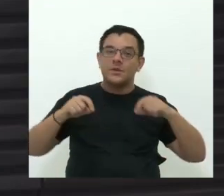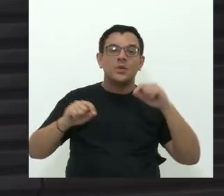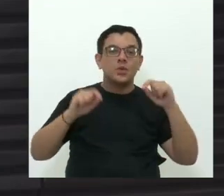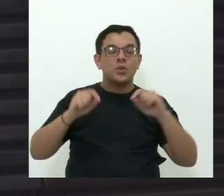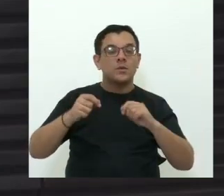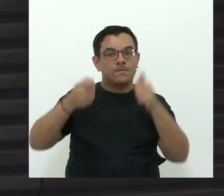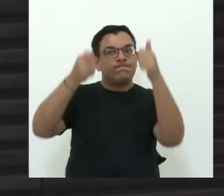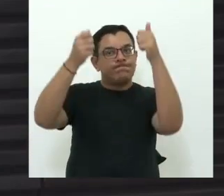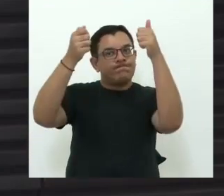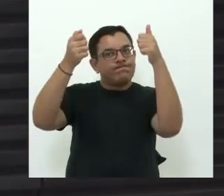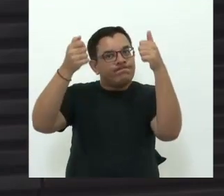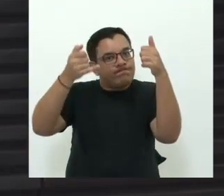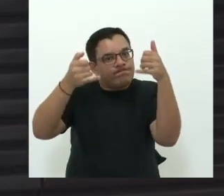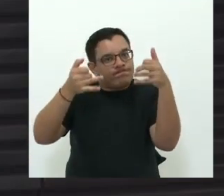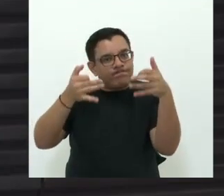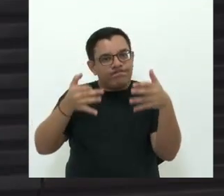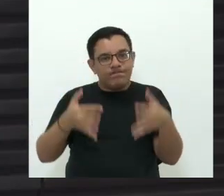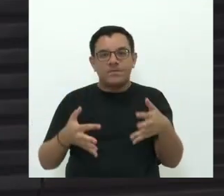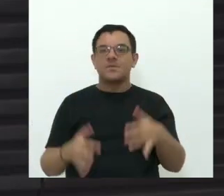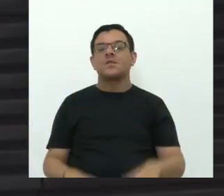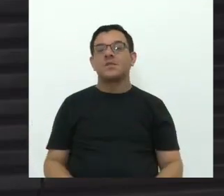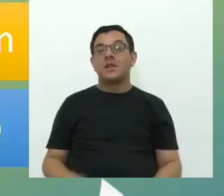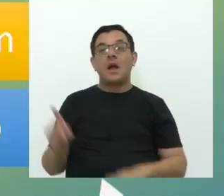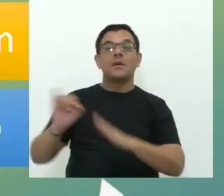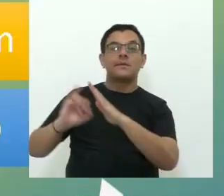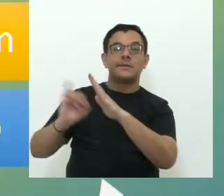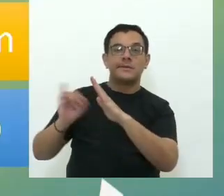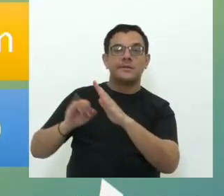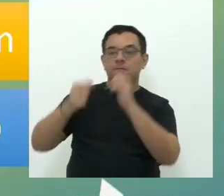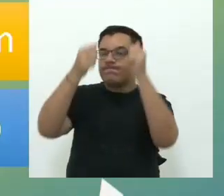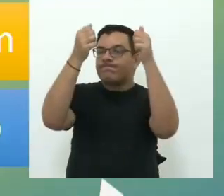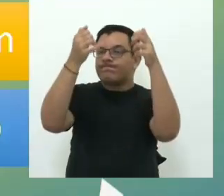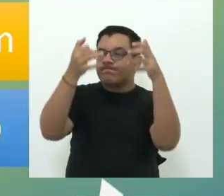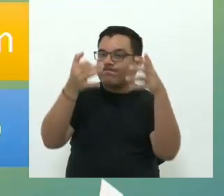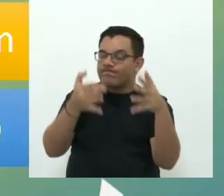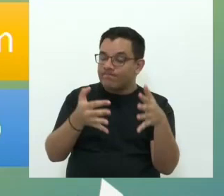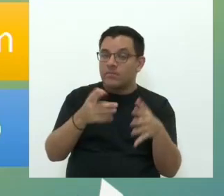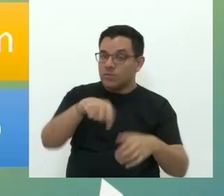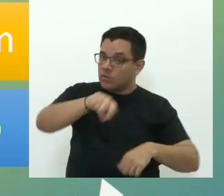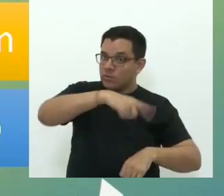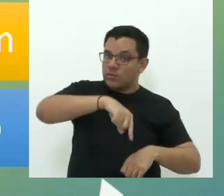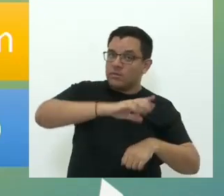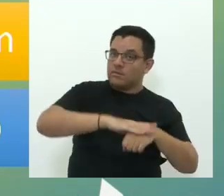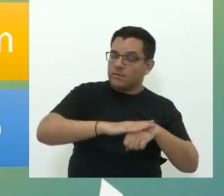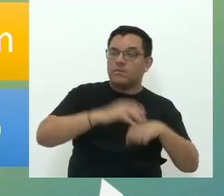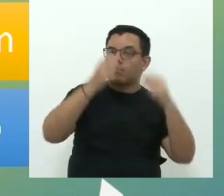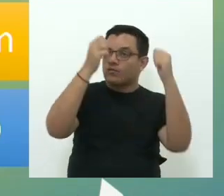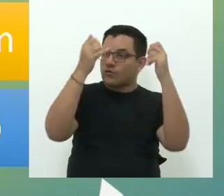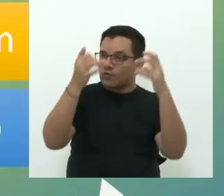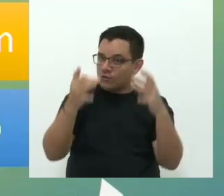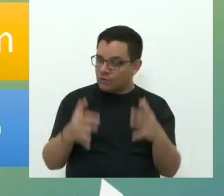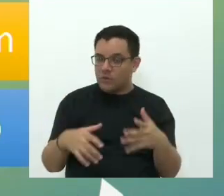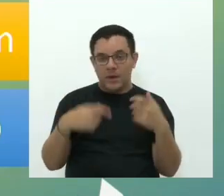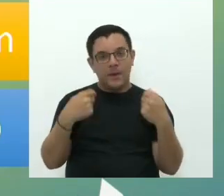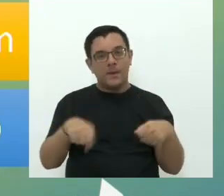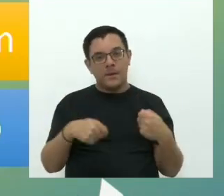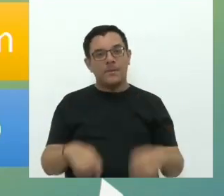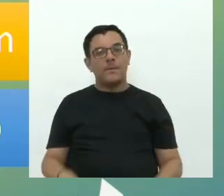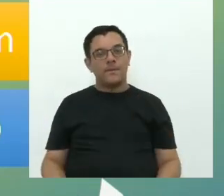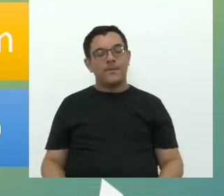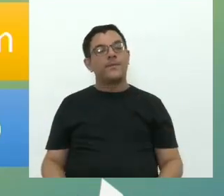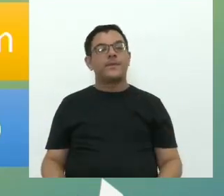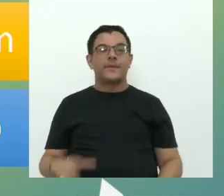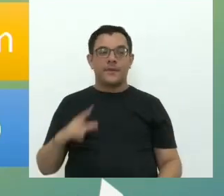explicar As instituições precisam explicar pra gente e a gente precisa explicar e assim a gente gera um